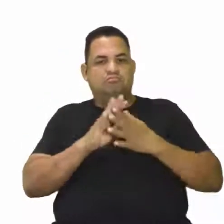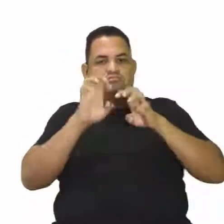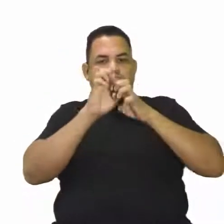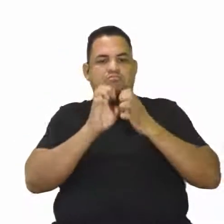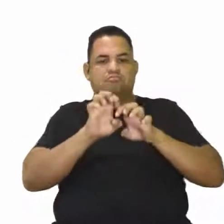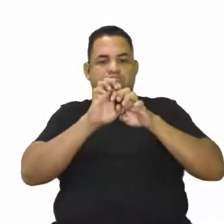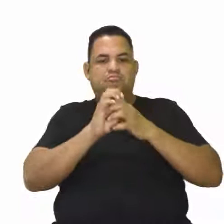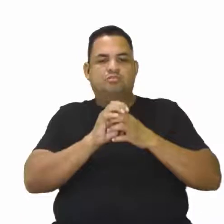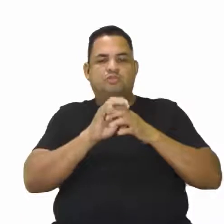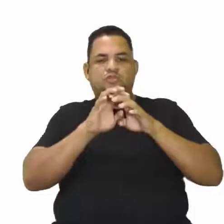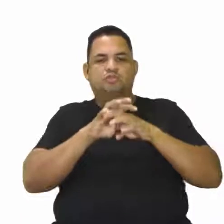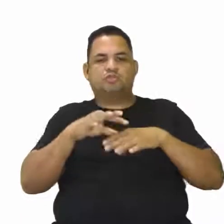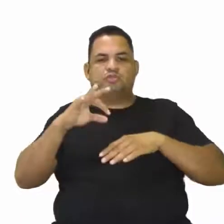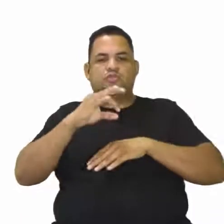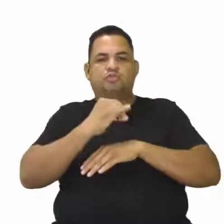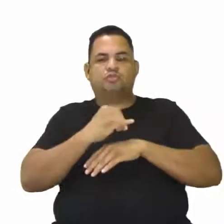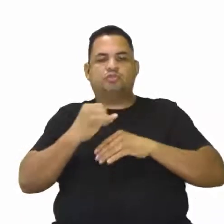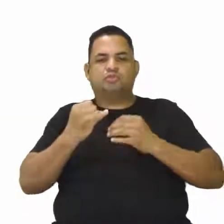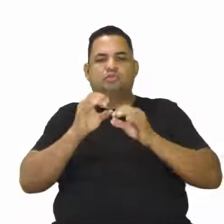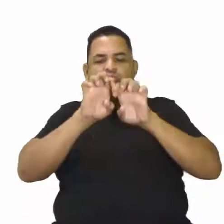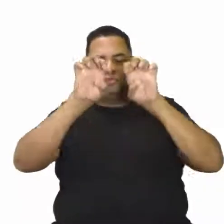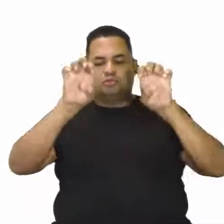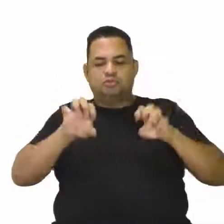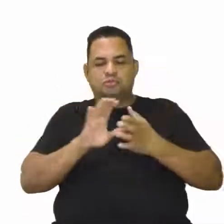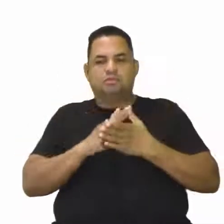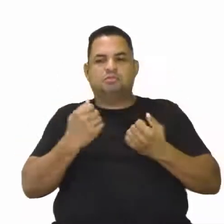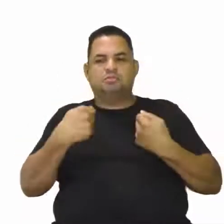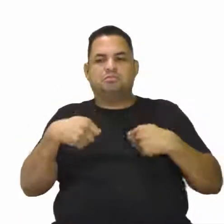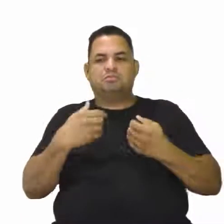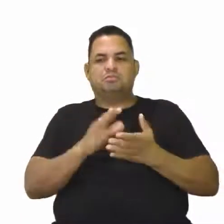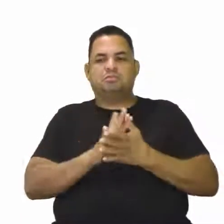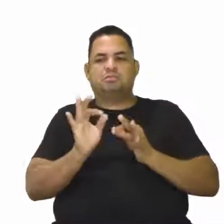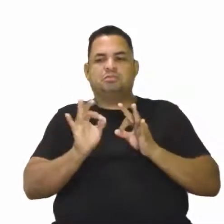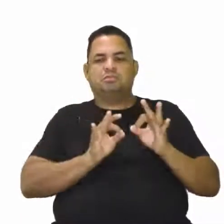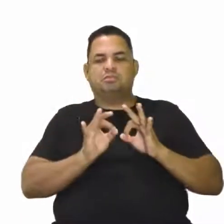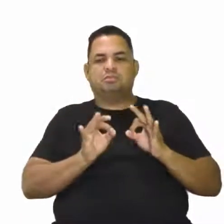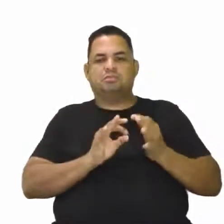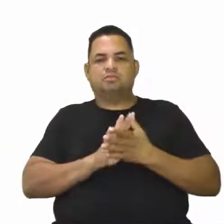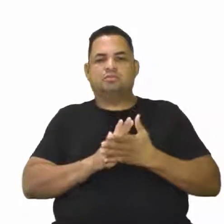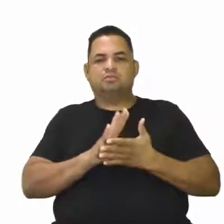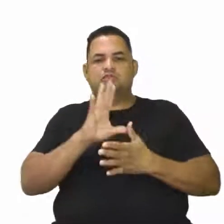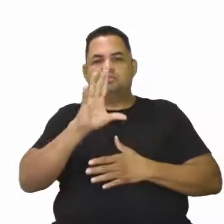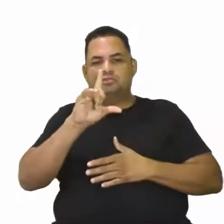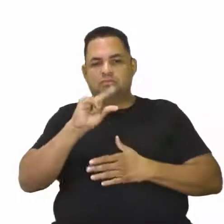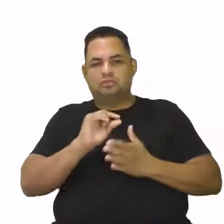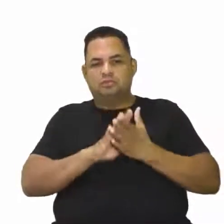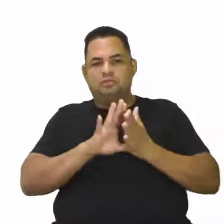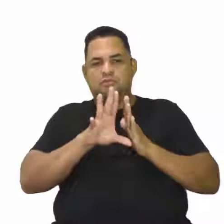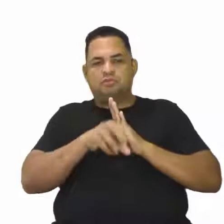que superfaturar a obra para poder construir. Então, inibe a corrupção.